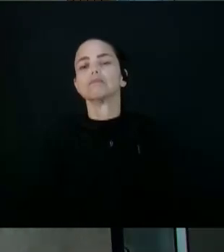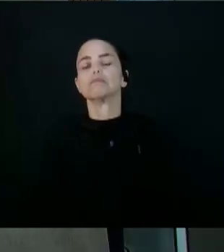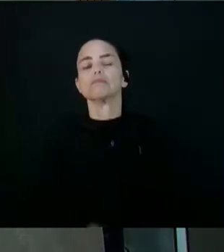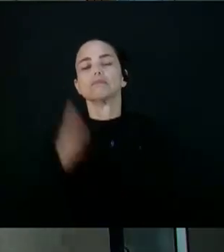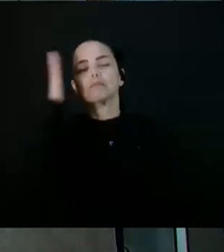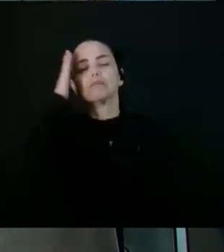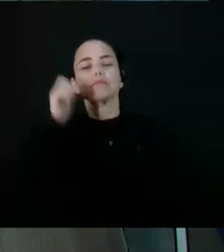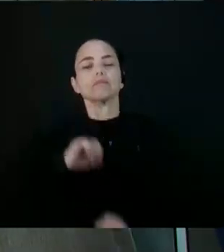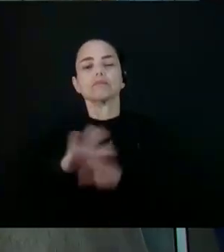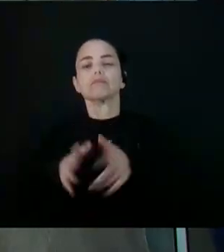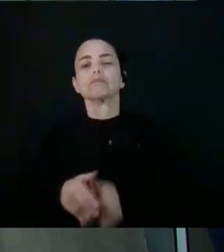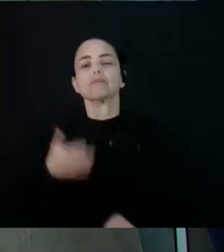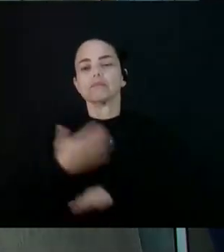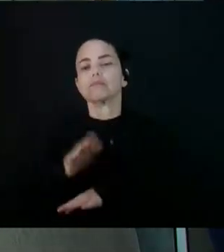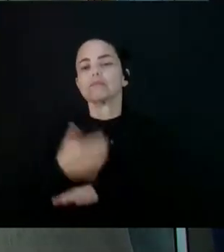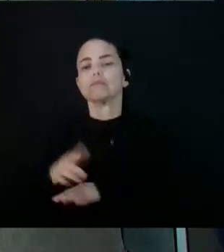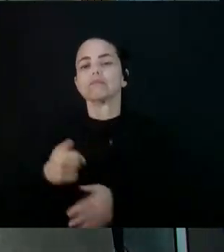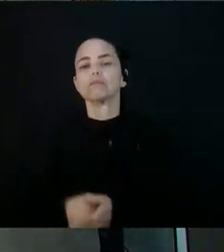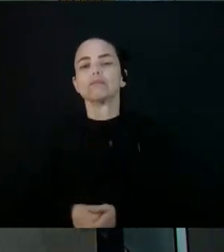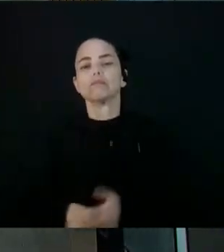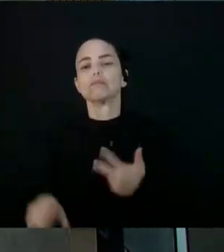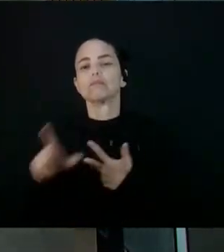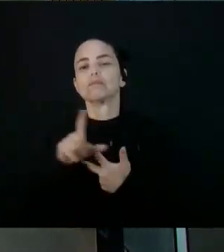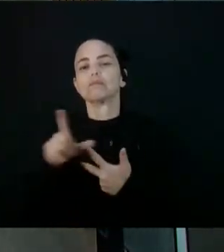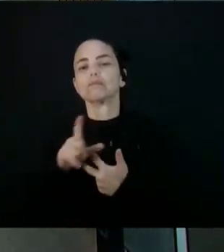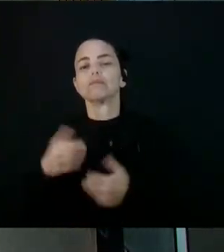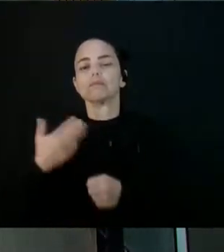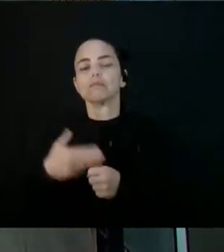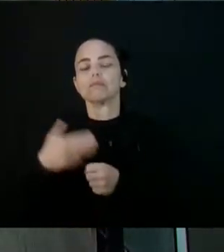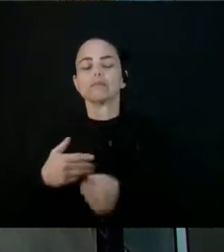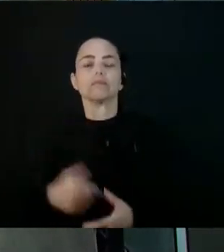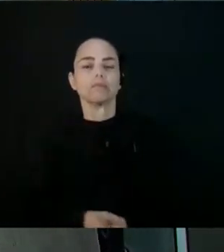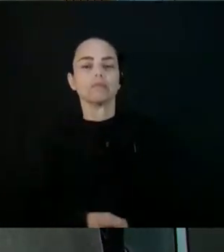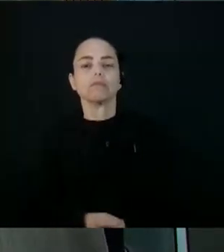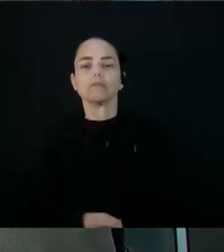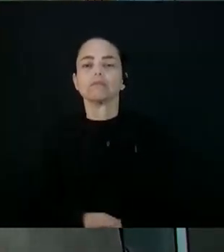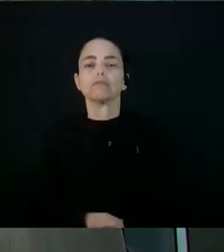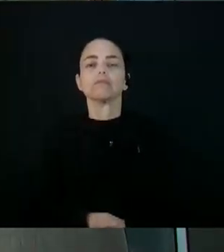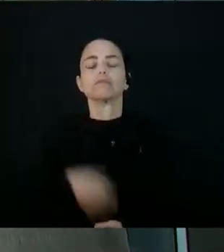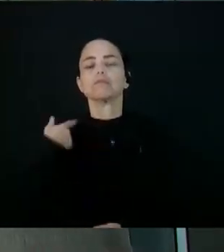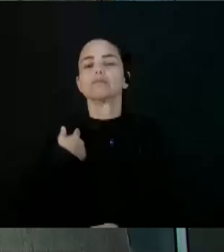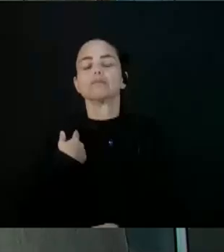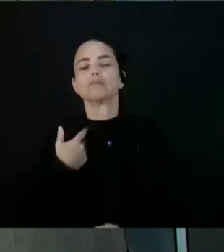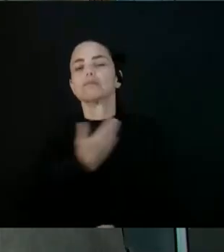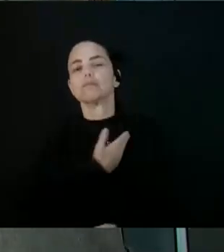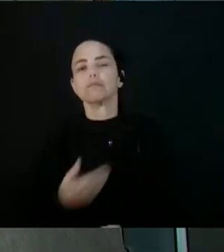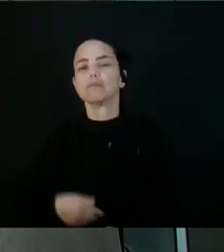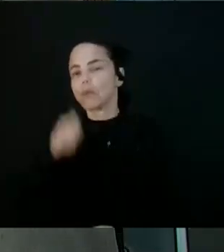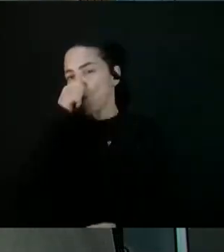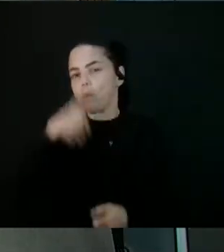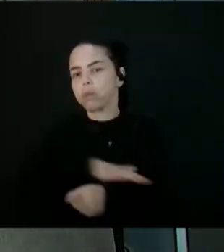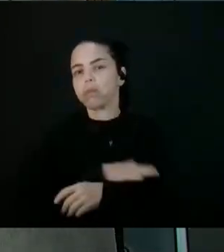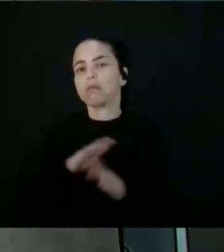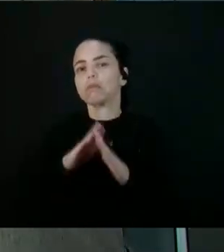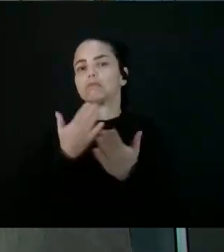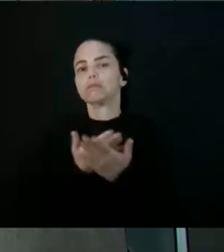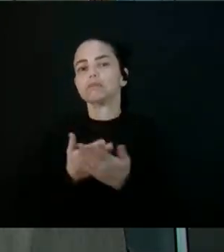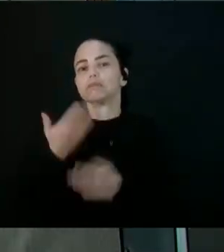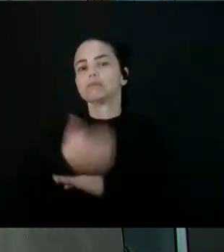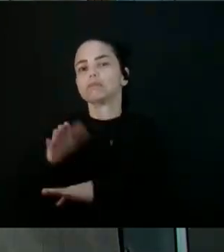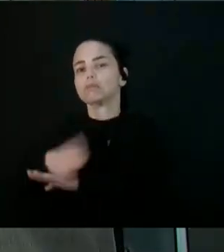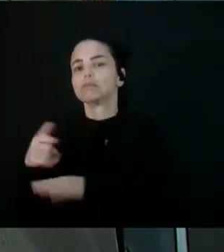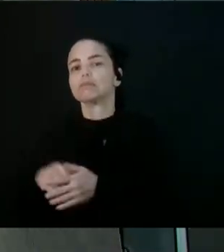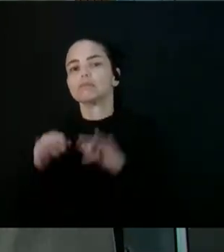na prática com o Poder Legislativo Municipal. E aí, o público cheio, escolas, participantes, familiares, isso